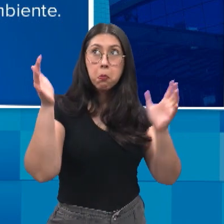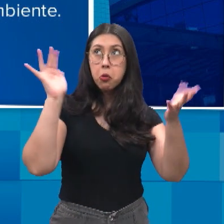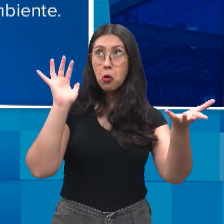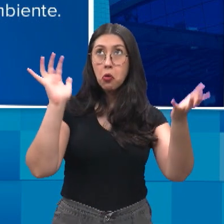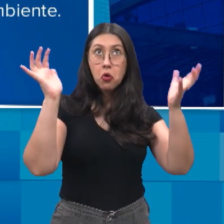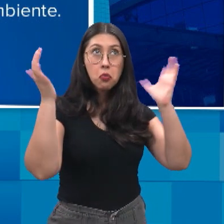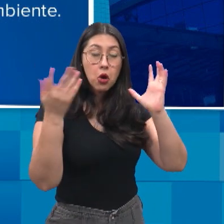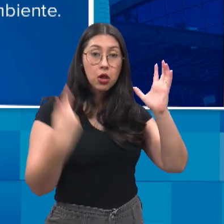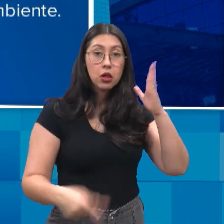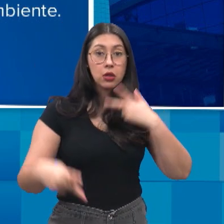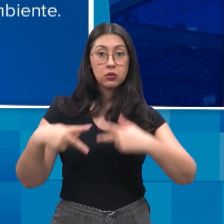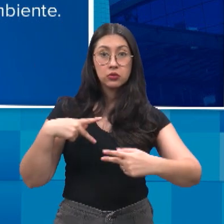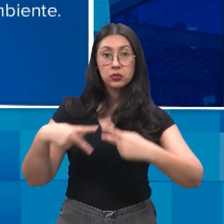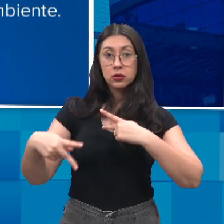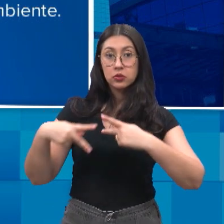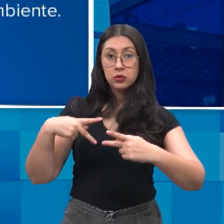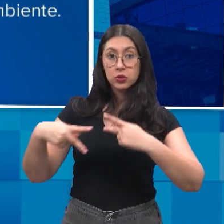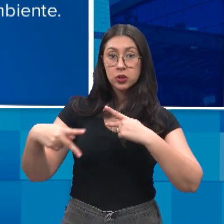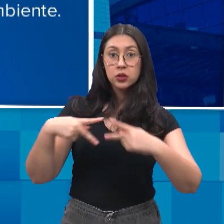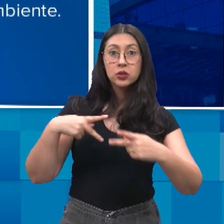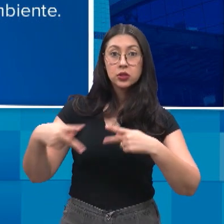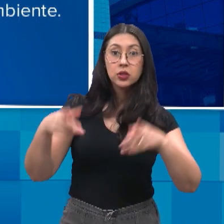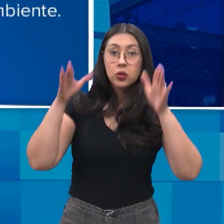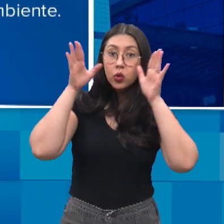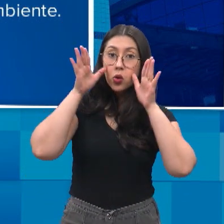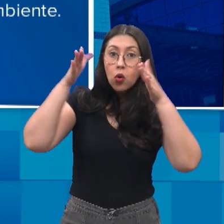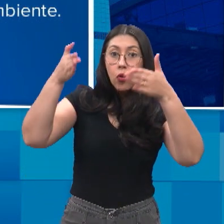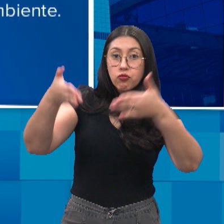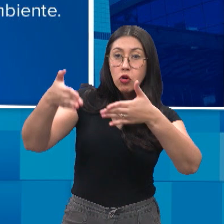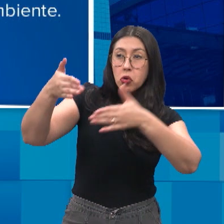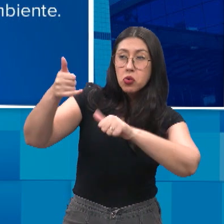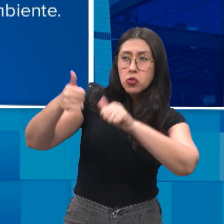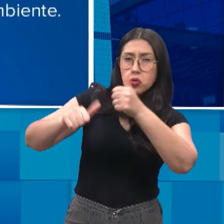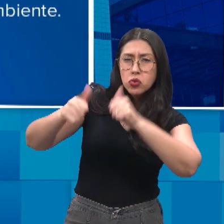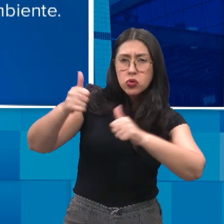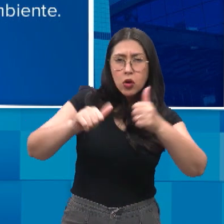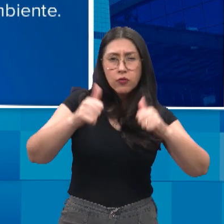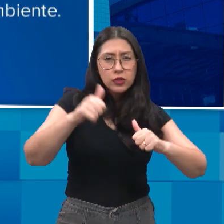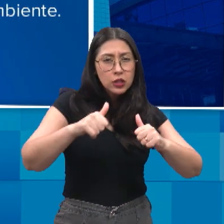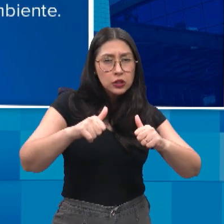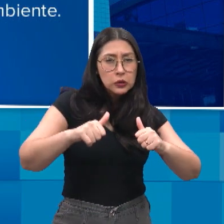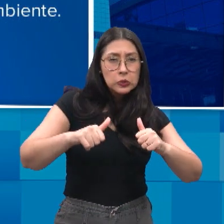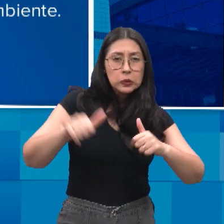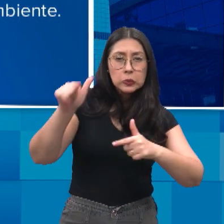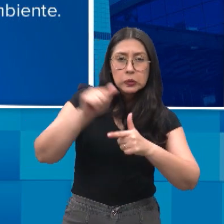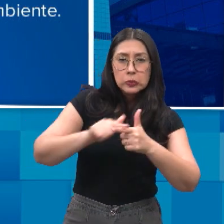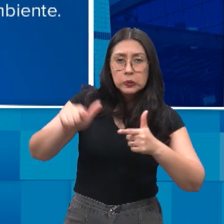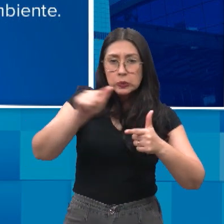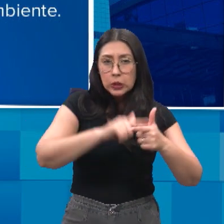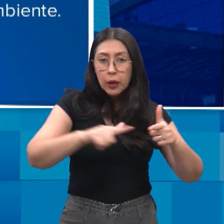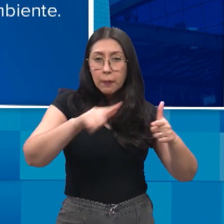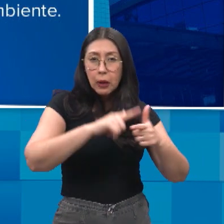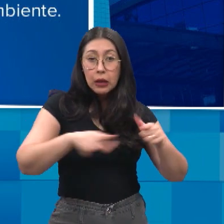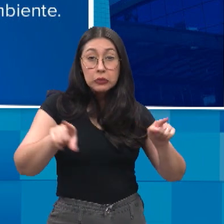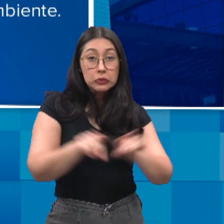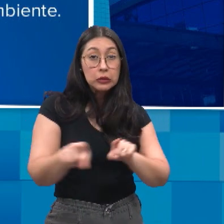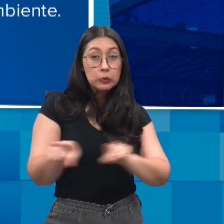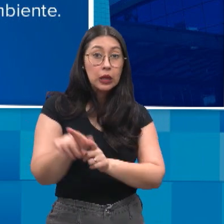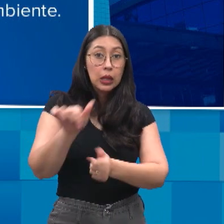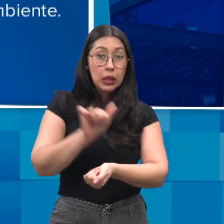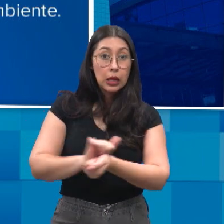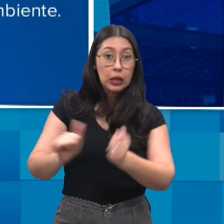São José dos Campos, como foco na avaliação de vulnerabilidades, medidas de adaptação climática e da